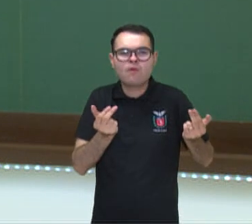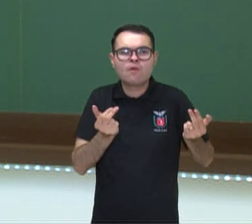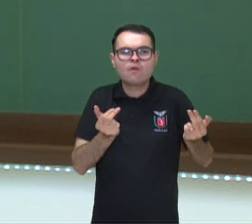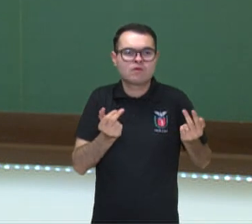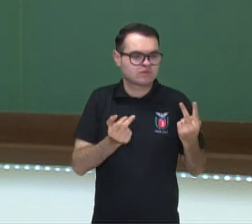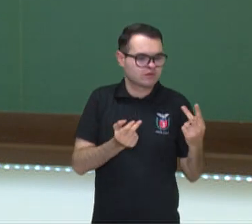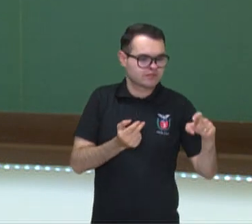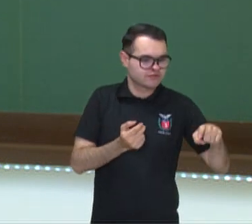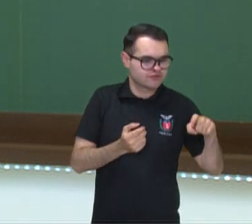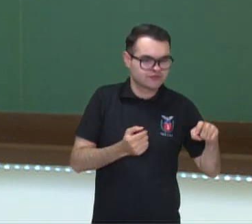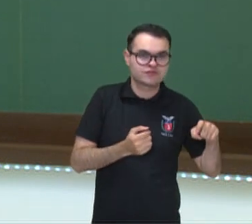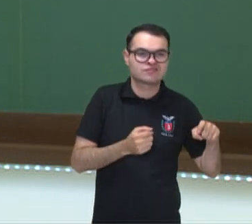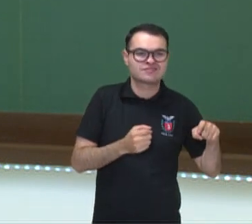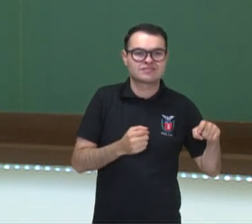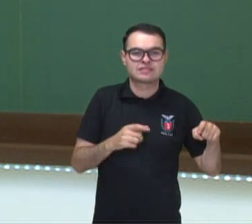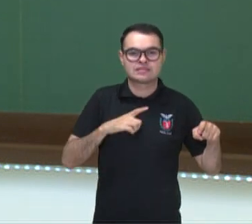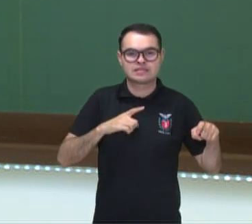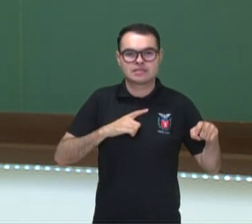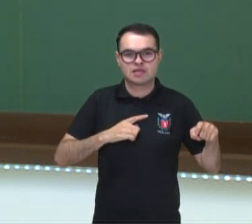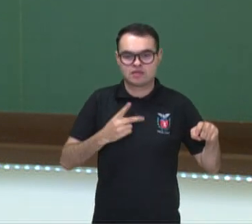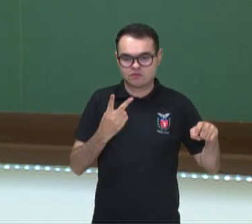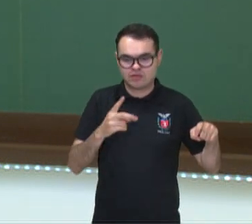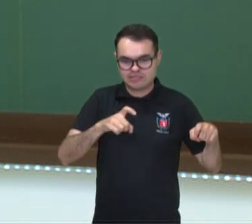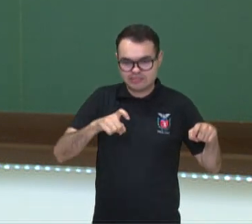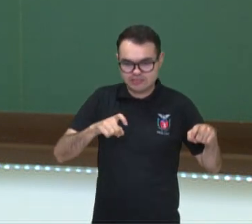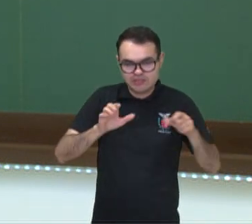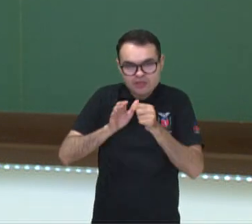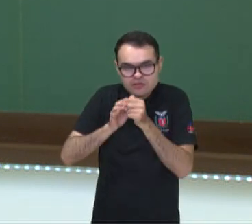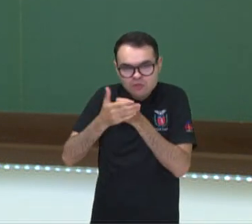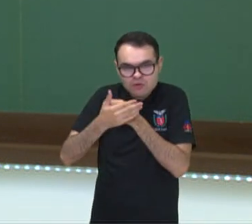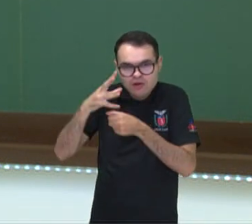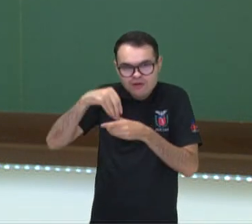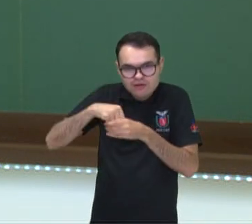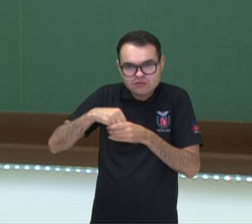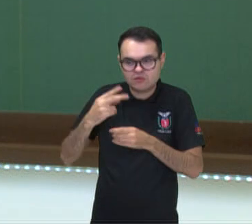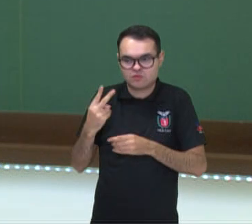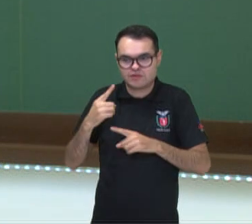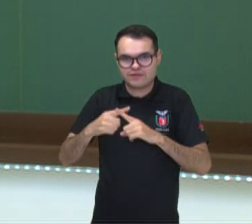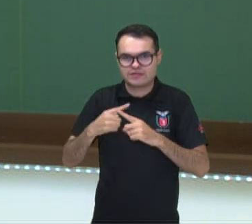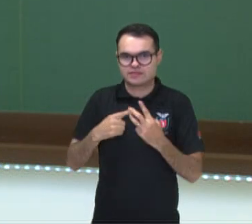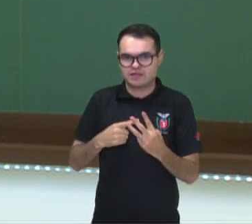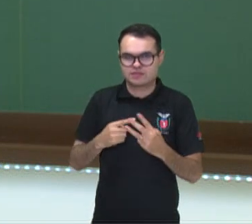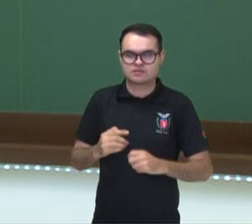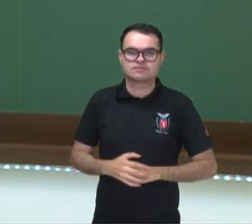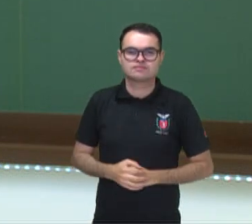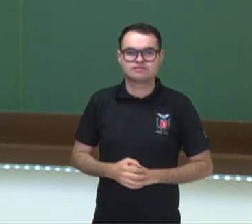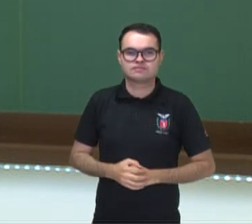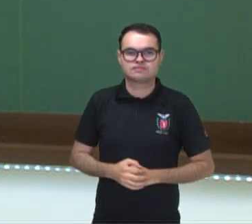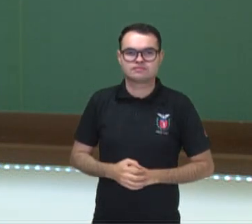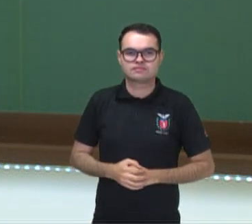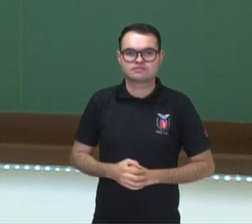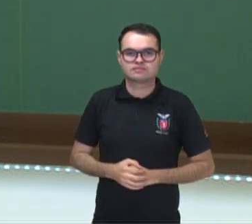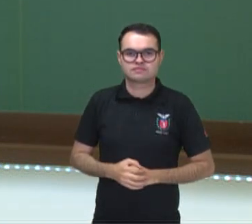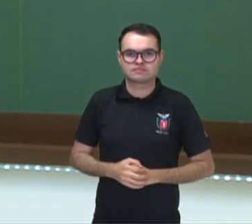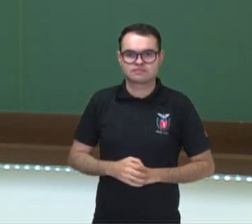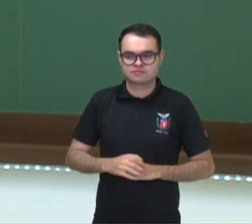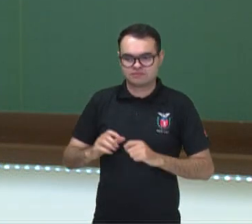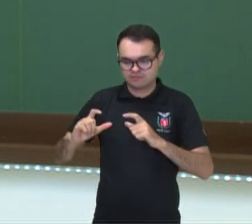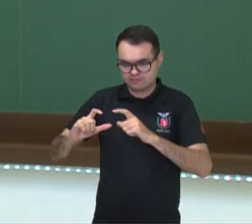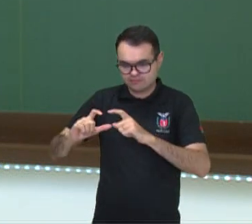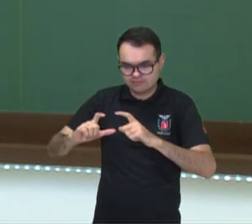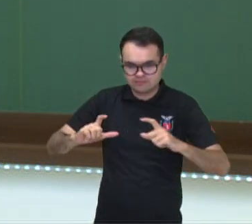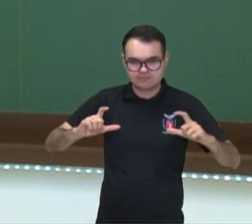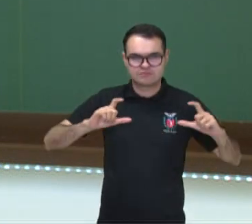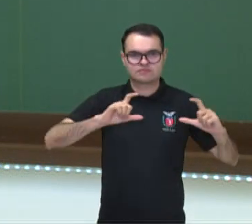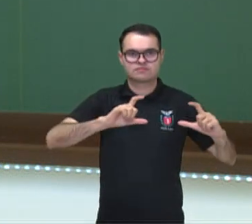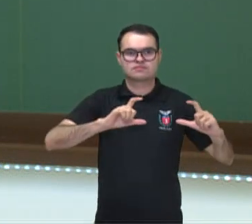na primeira parcela e tenho 2x escondido aqui também, né? 2 vezes 3. Colocando ele em evidência, sobra x da primeira